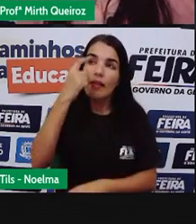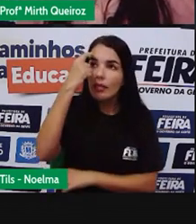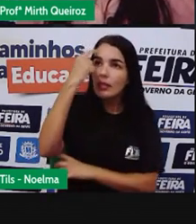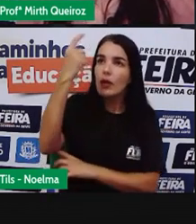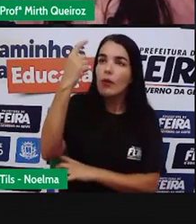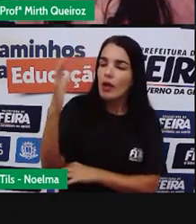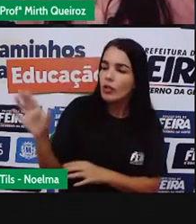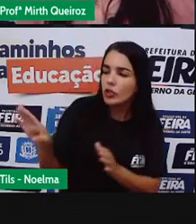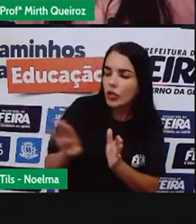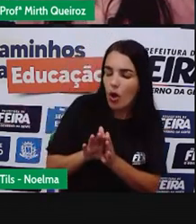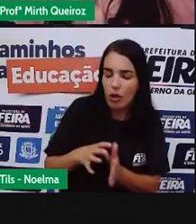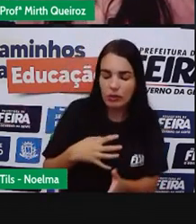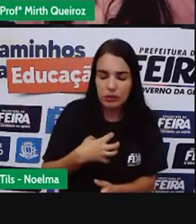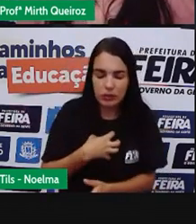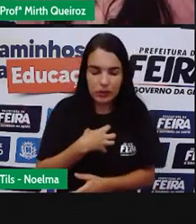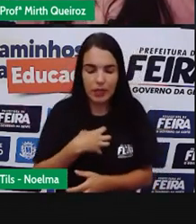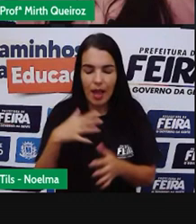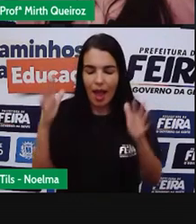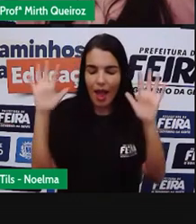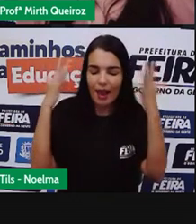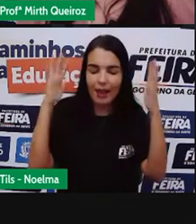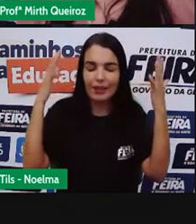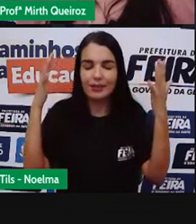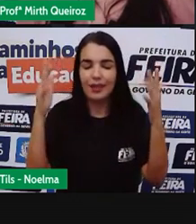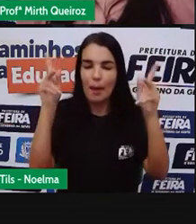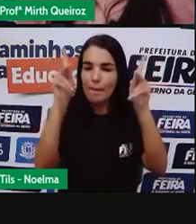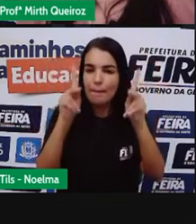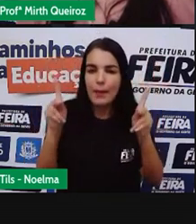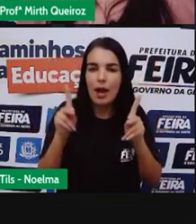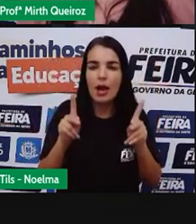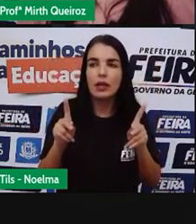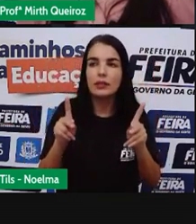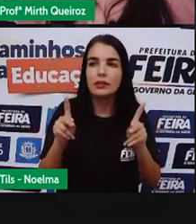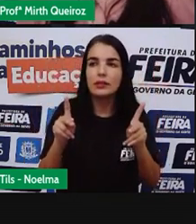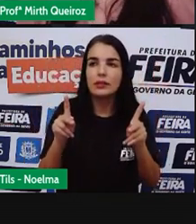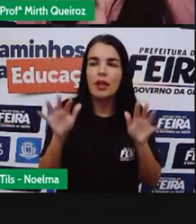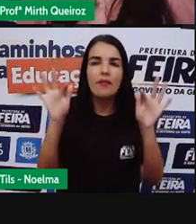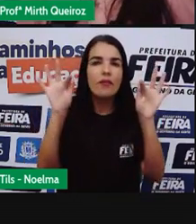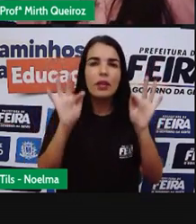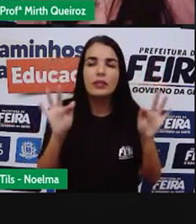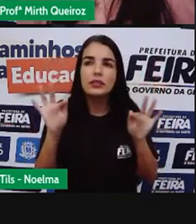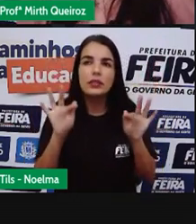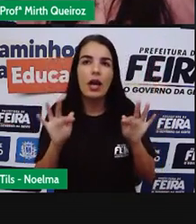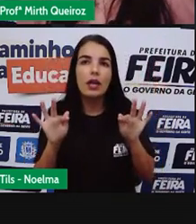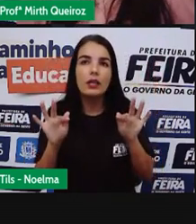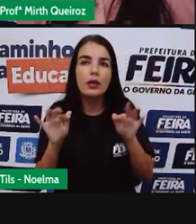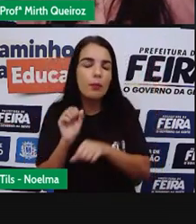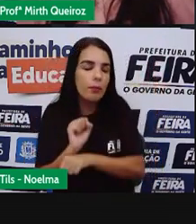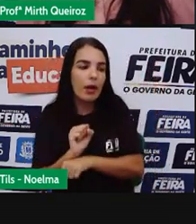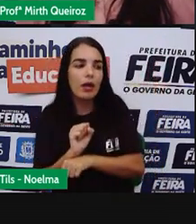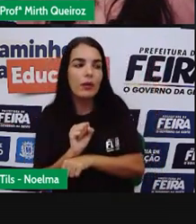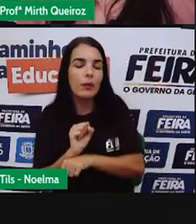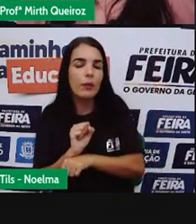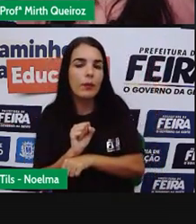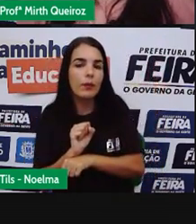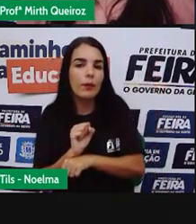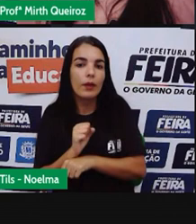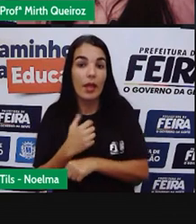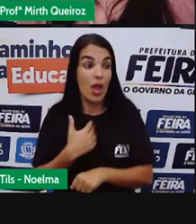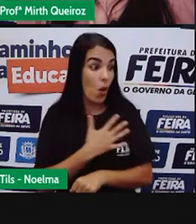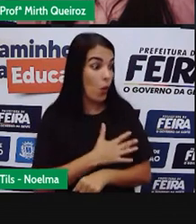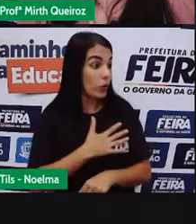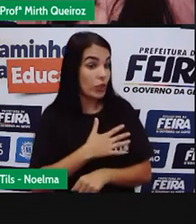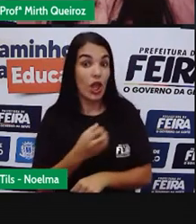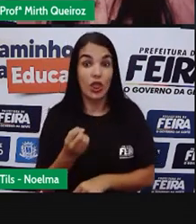sentimento de alegria, paz, felicidade, e aí se interrompe essa fala. Eu gostei da